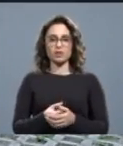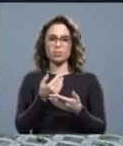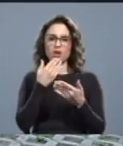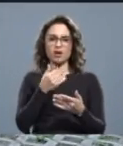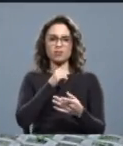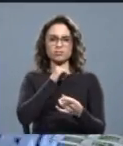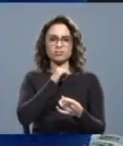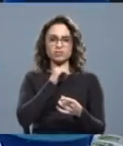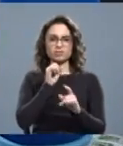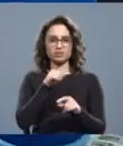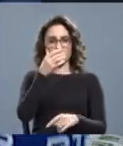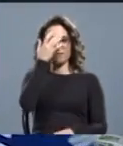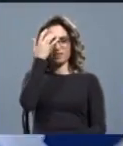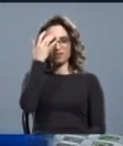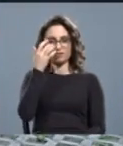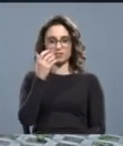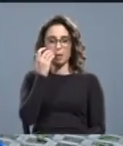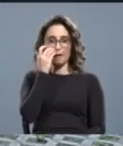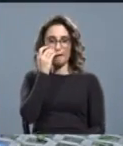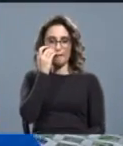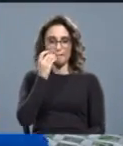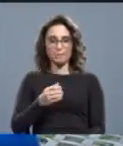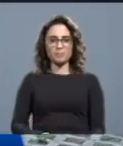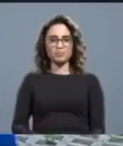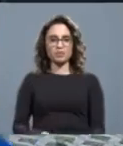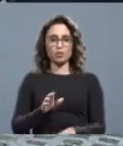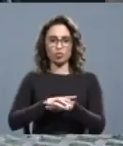fácil. Pois é, assim. Tá? Assim que eu